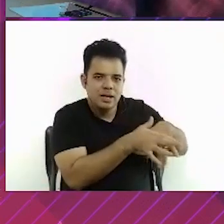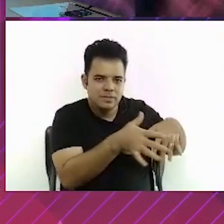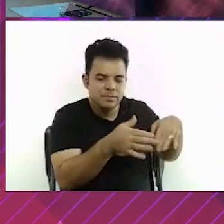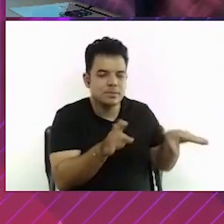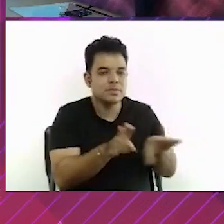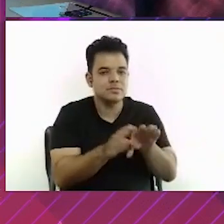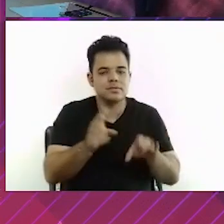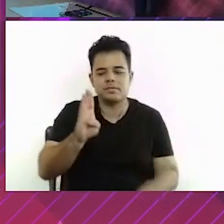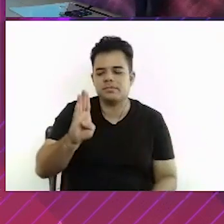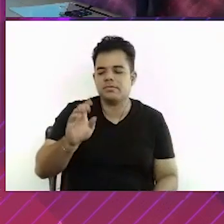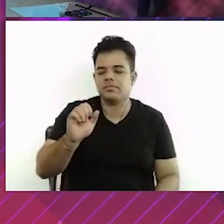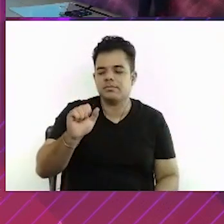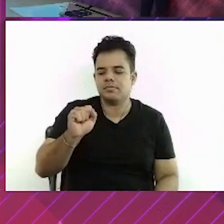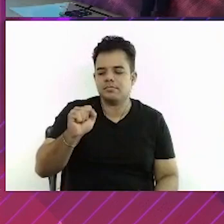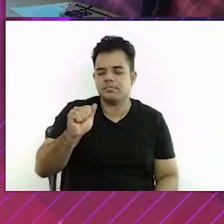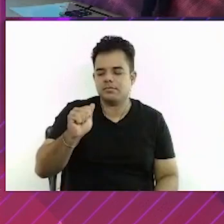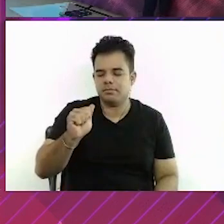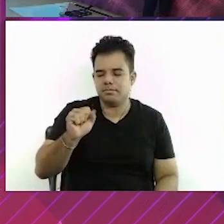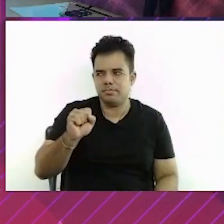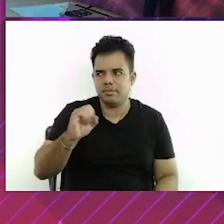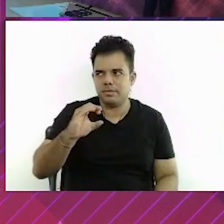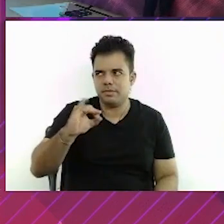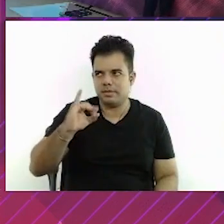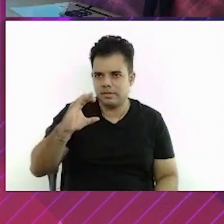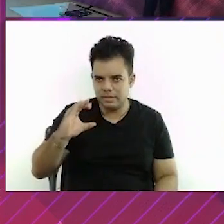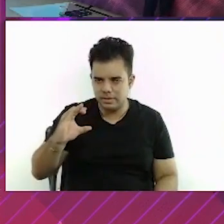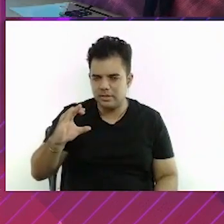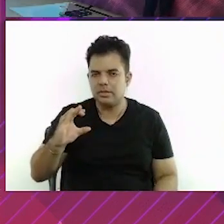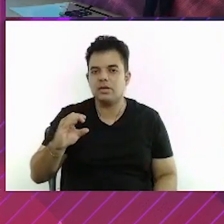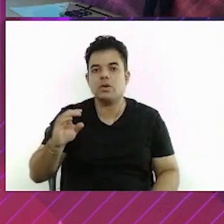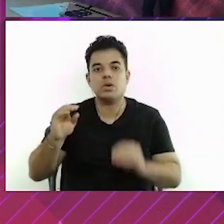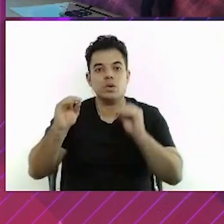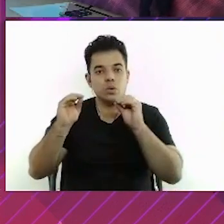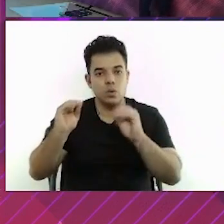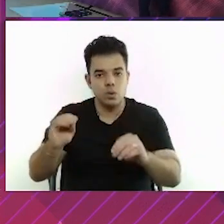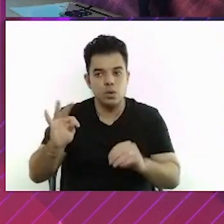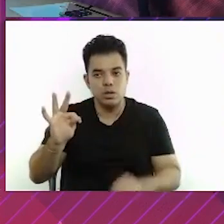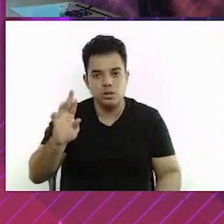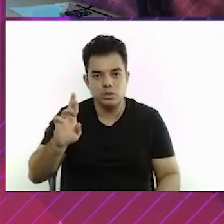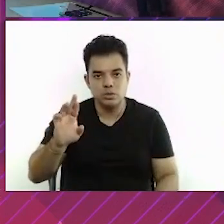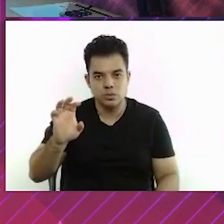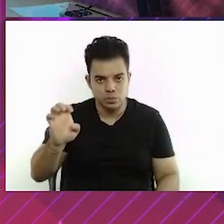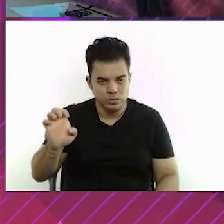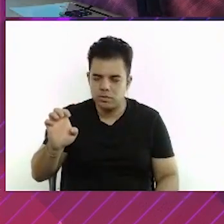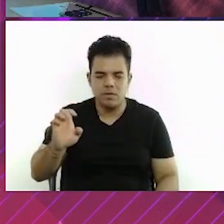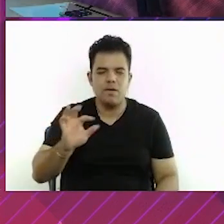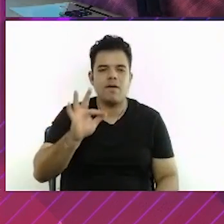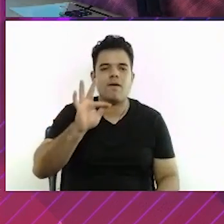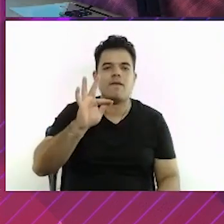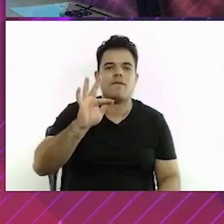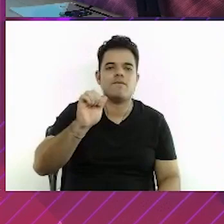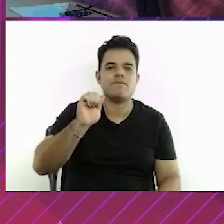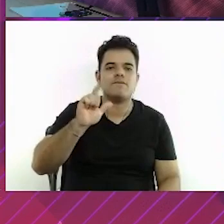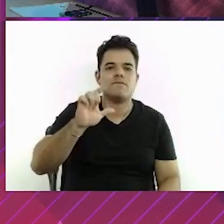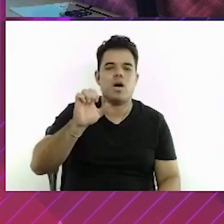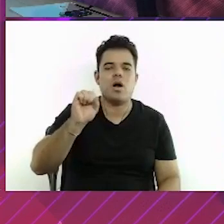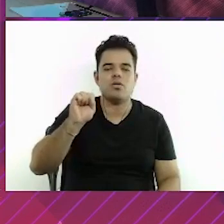ao invés do require como true, você seta como false. E aí o RapidMQ pega essa mensagem e descarta ela.